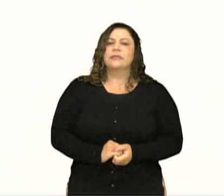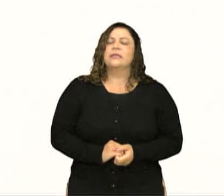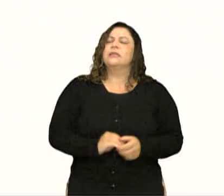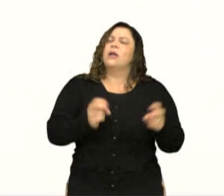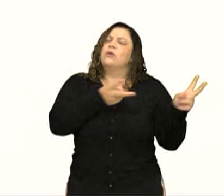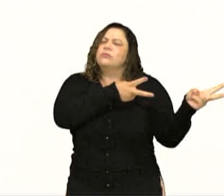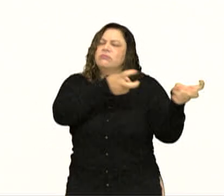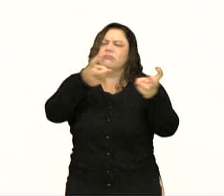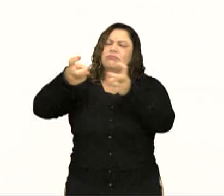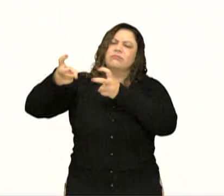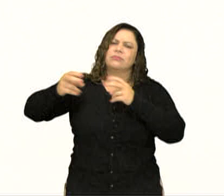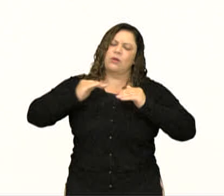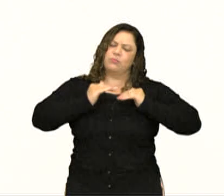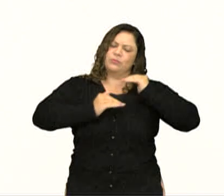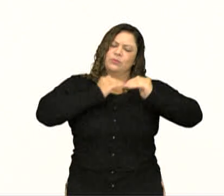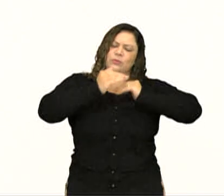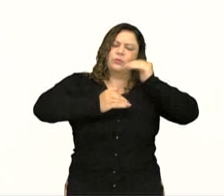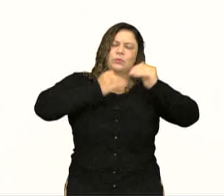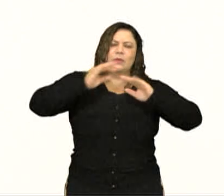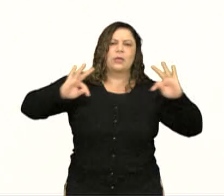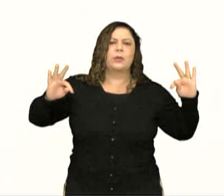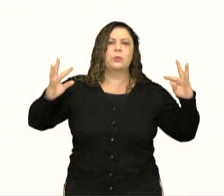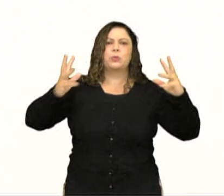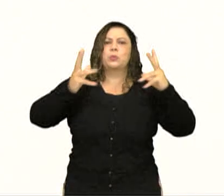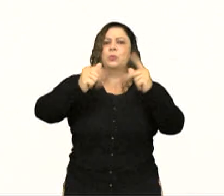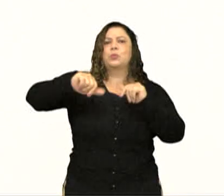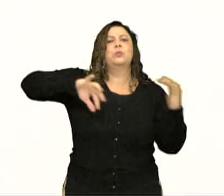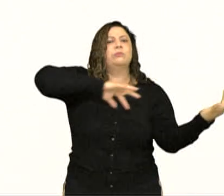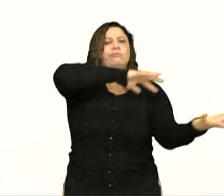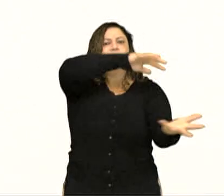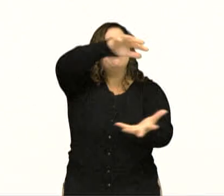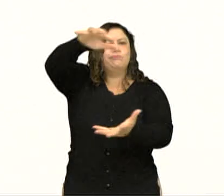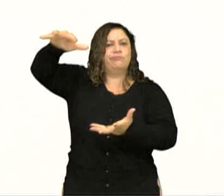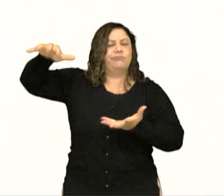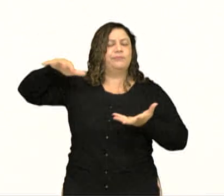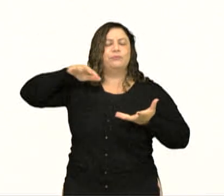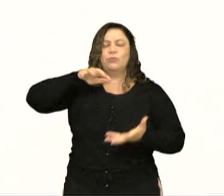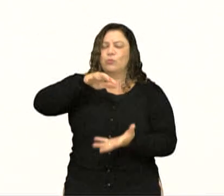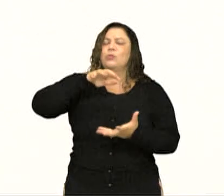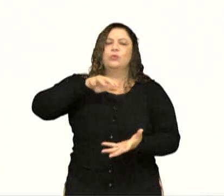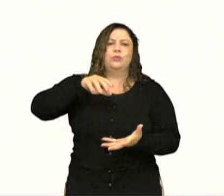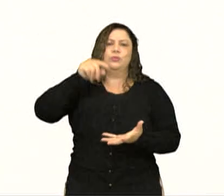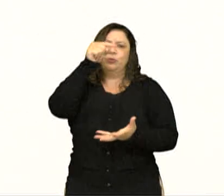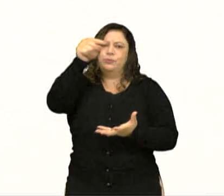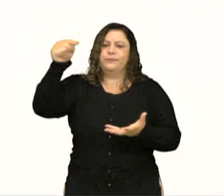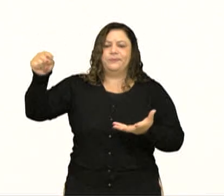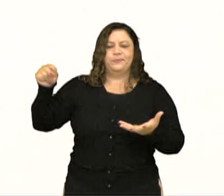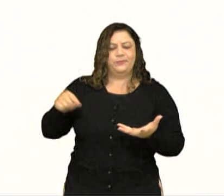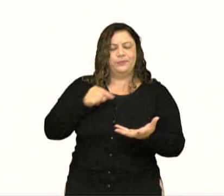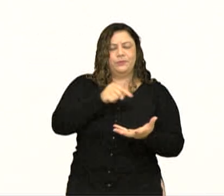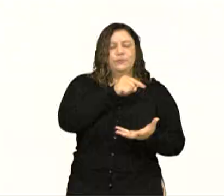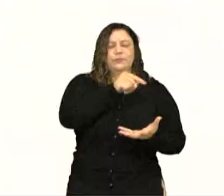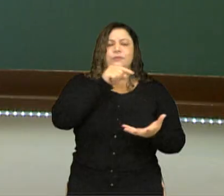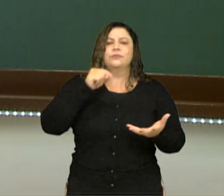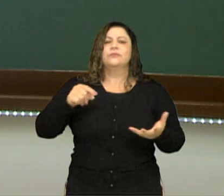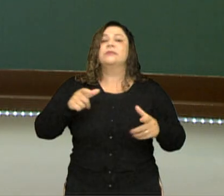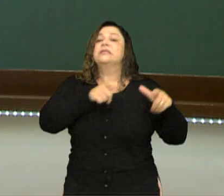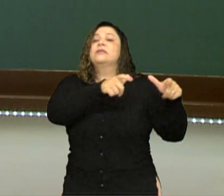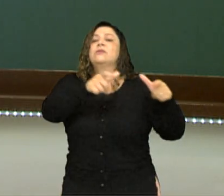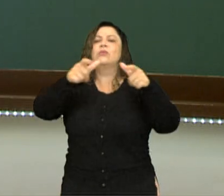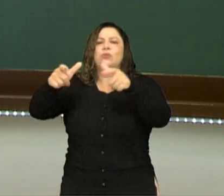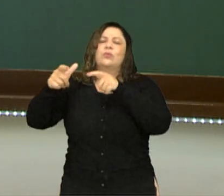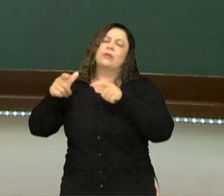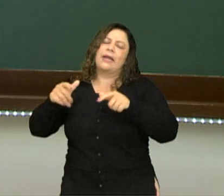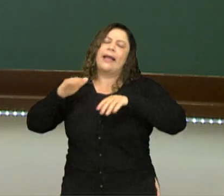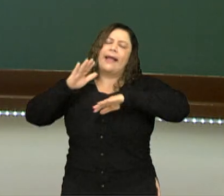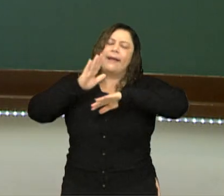mundo, então é um processo que aconteceu e que acontece em todo o mundo, né? Em alguns lugares de forma mais intensa, em outros